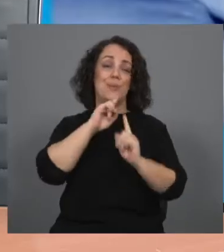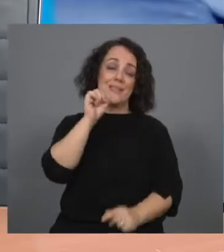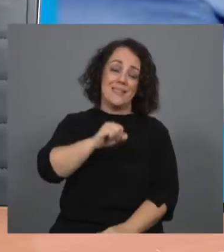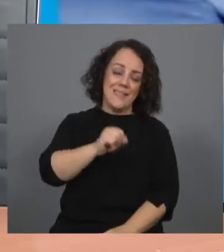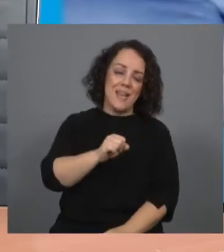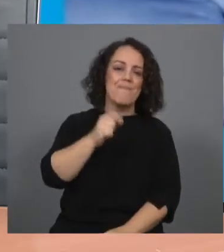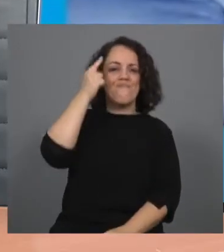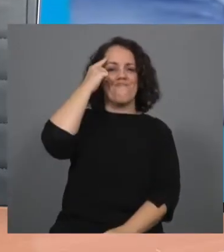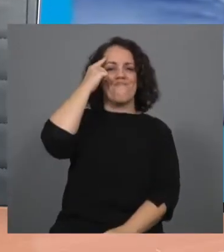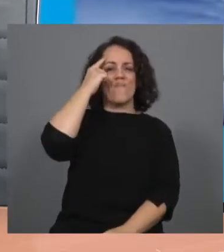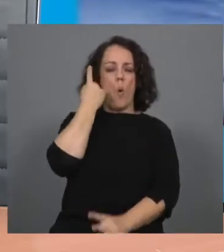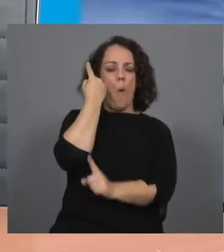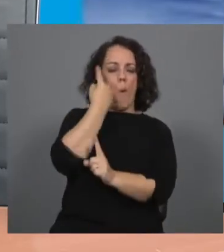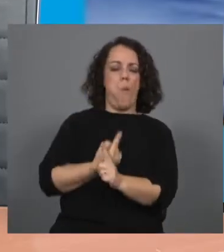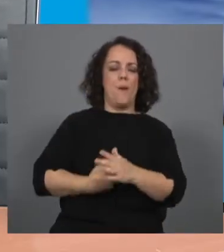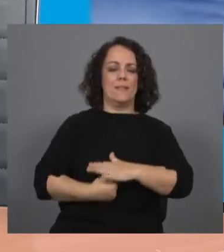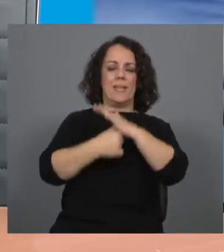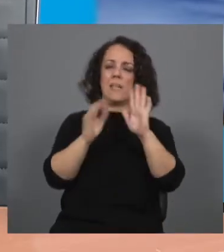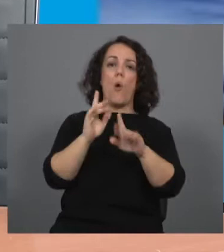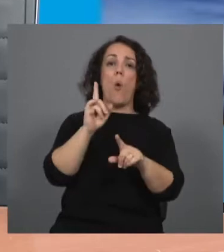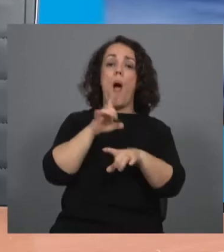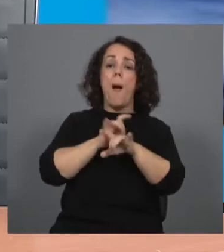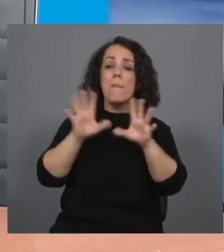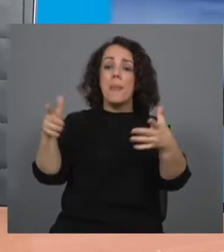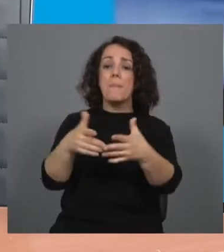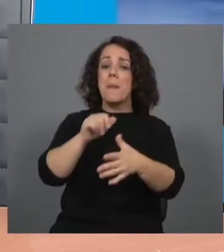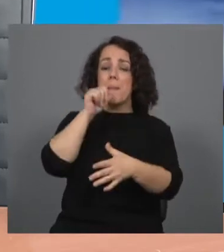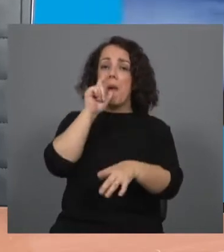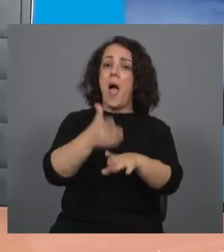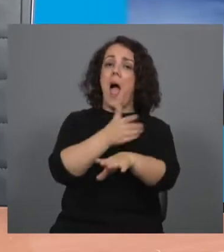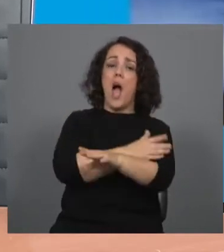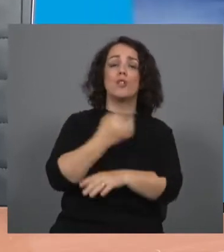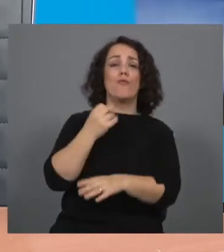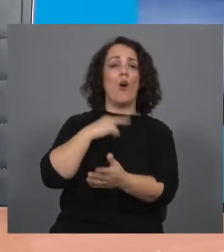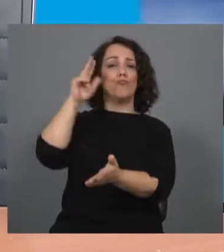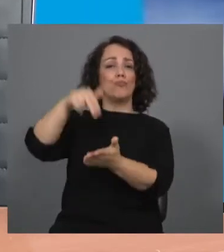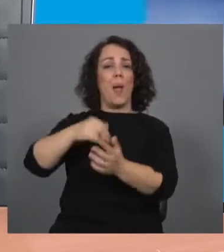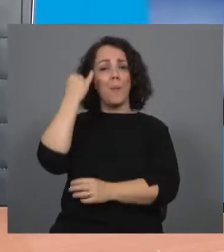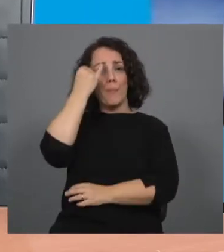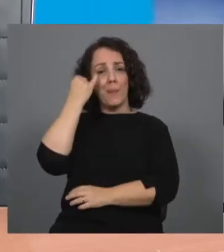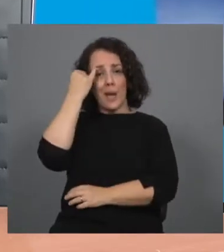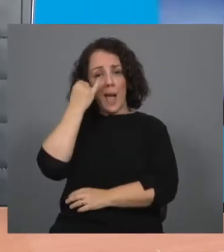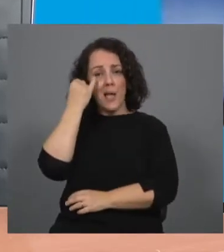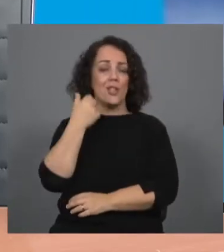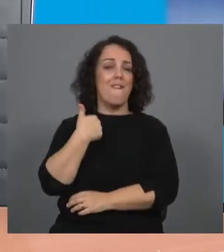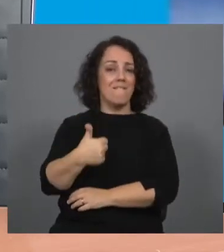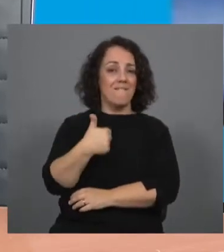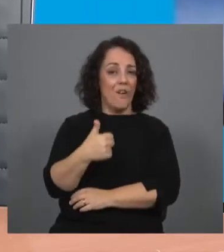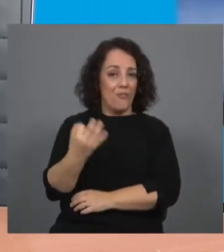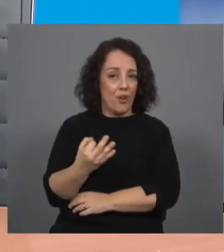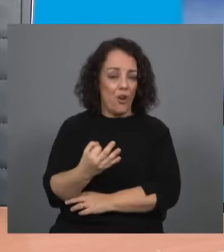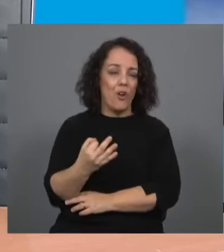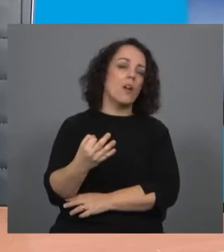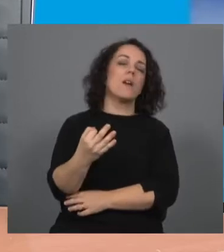por descentralizar. Antes da pandemia, estivemos em Bragança, onde estivemos muito bem. Foi uma ótima experiência. Foi uma